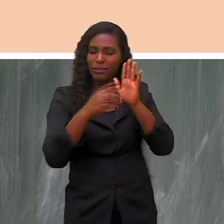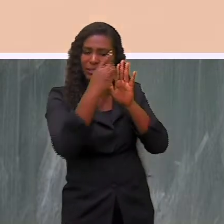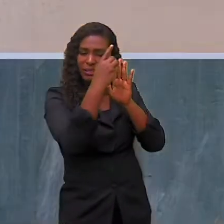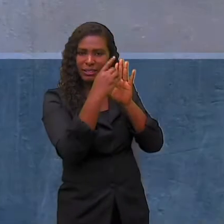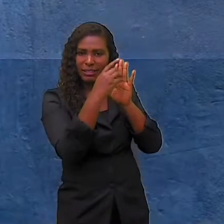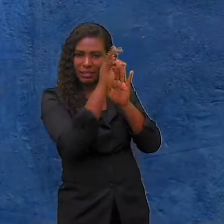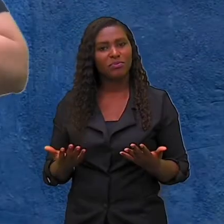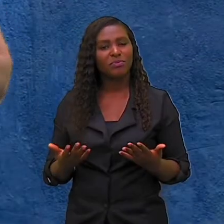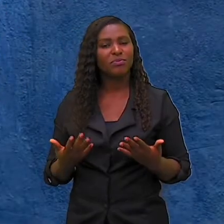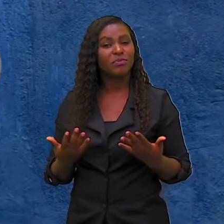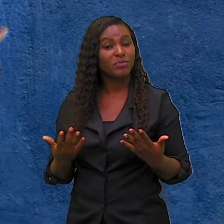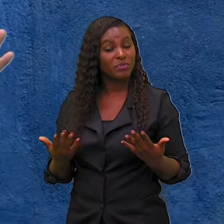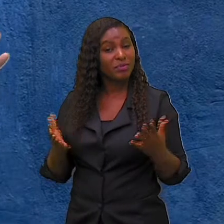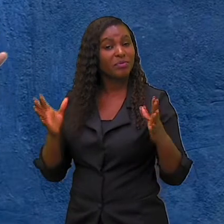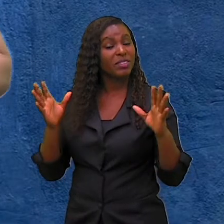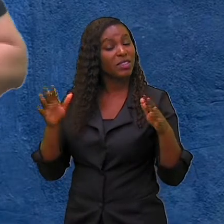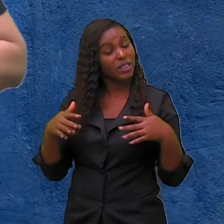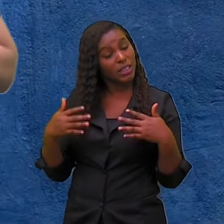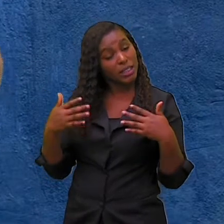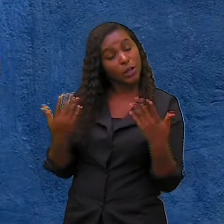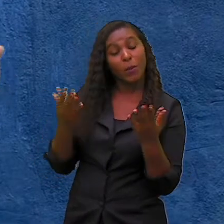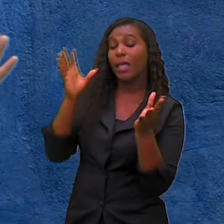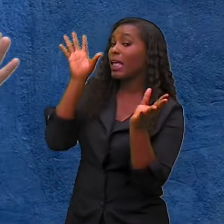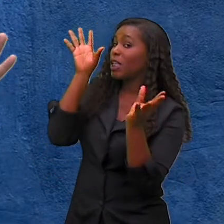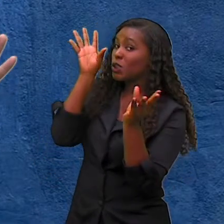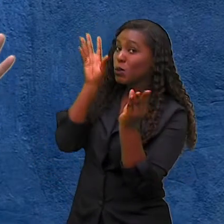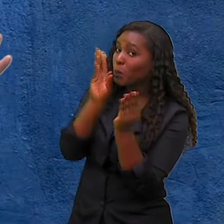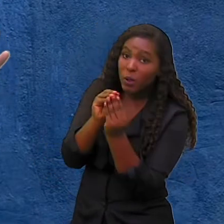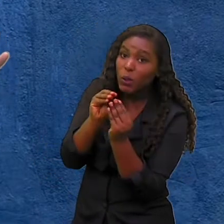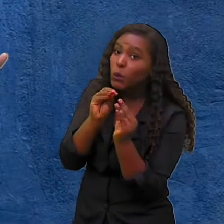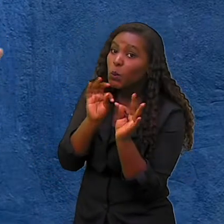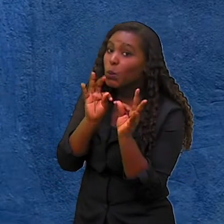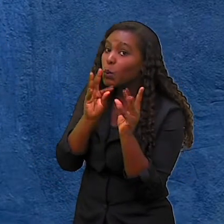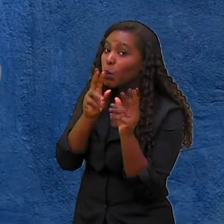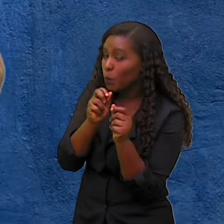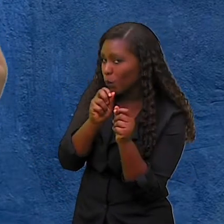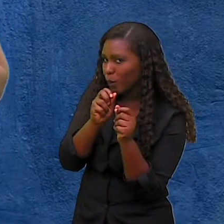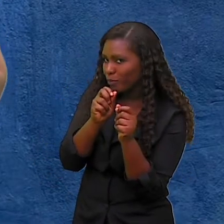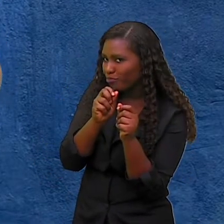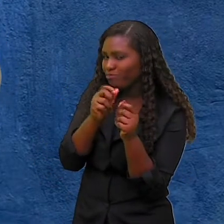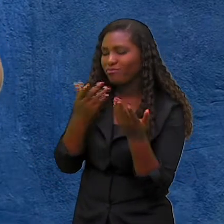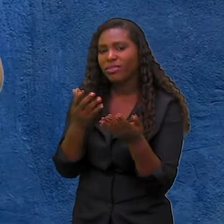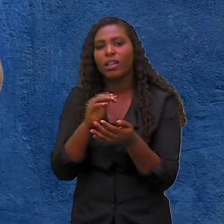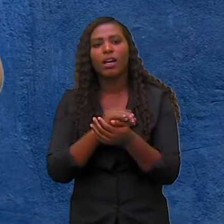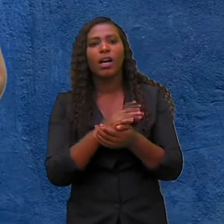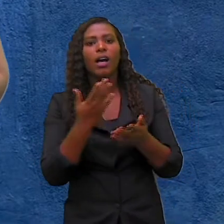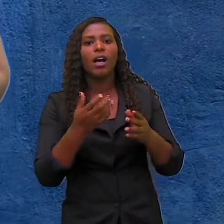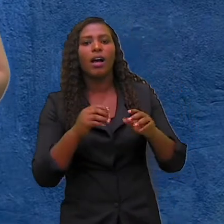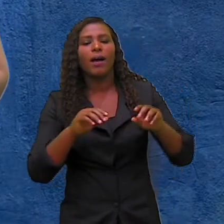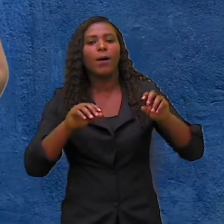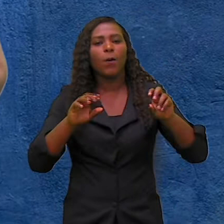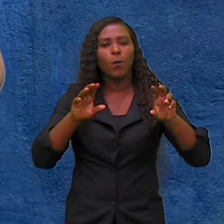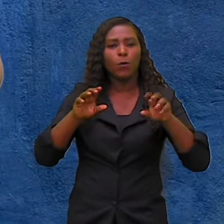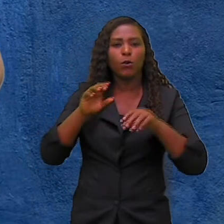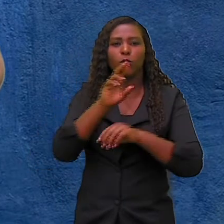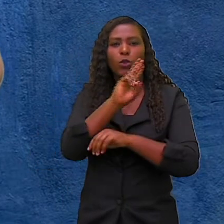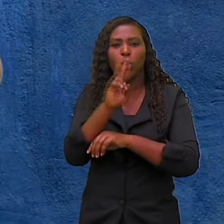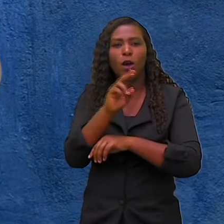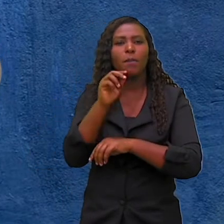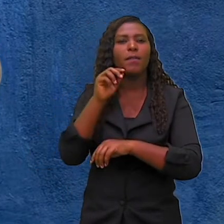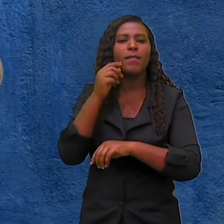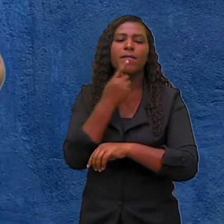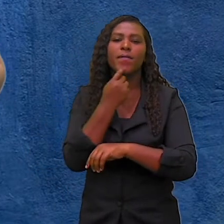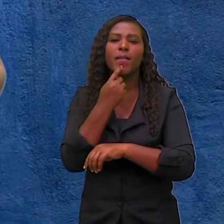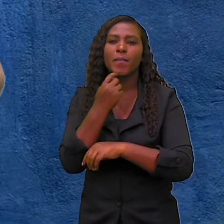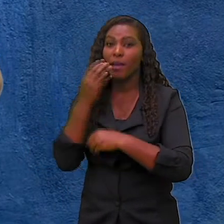até aí? Resumindo tudo até aí, pessoal. Domínio discursivo é o ambiente onde eu